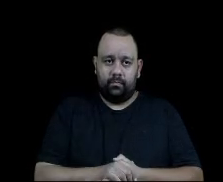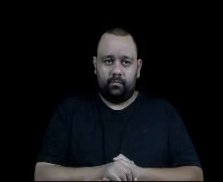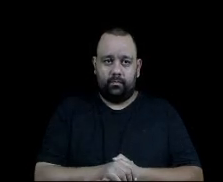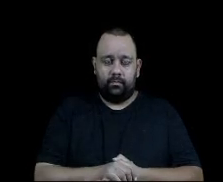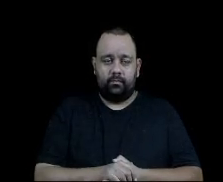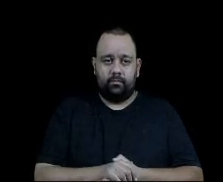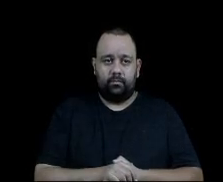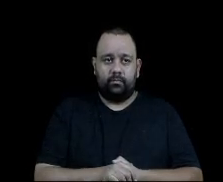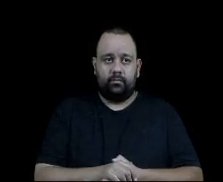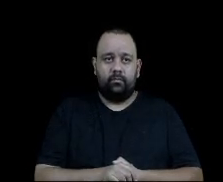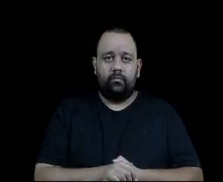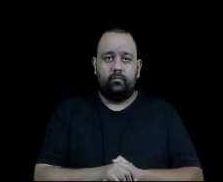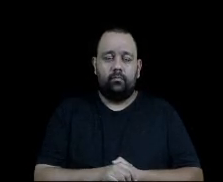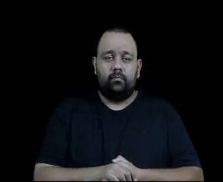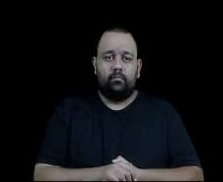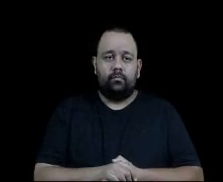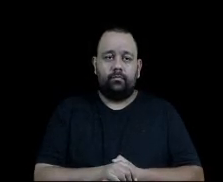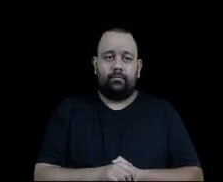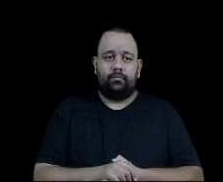1.714.000.